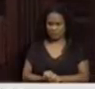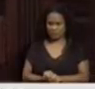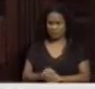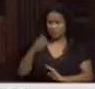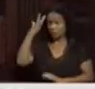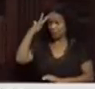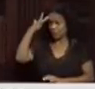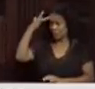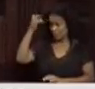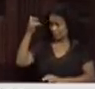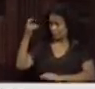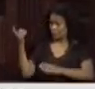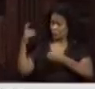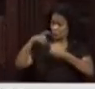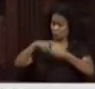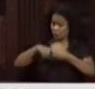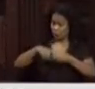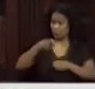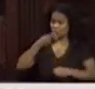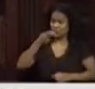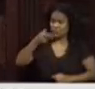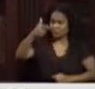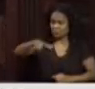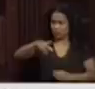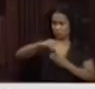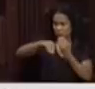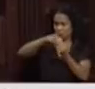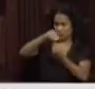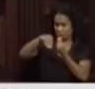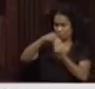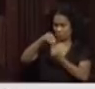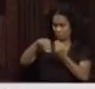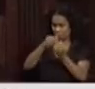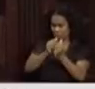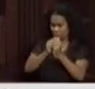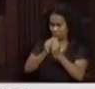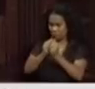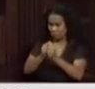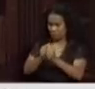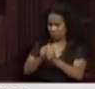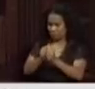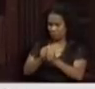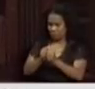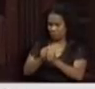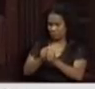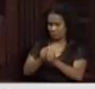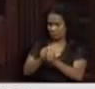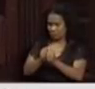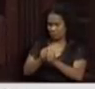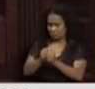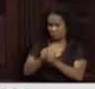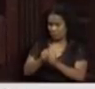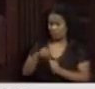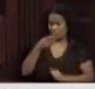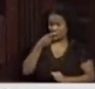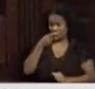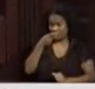Amanhã eu vou falar do envolvimento dele com as ONGs, que ele